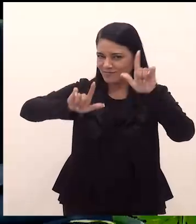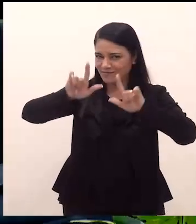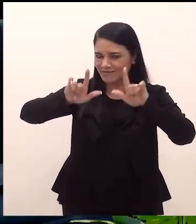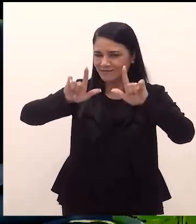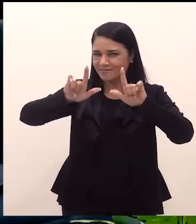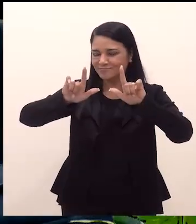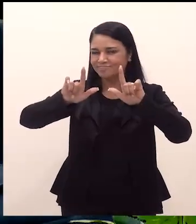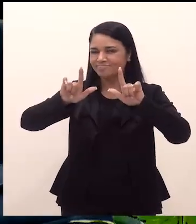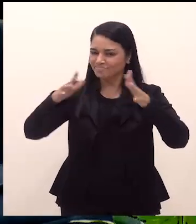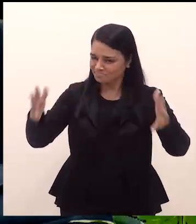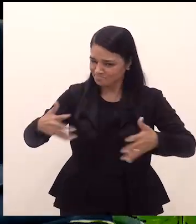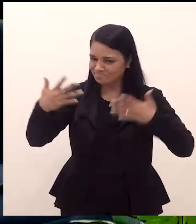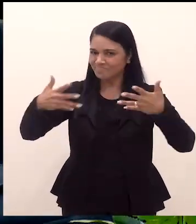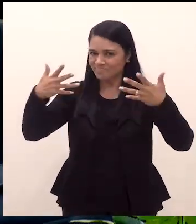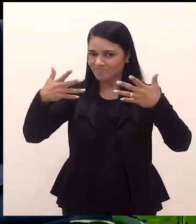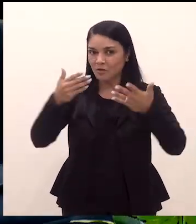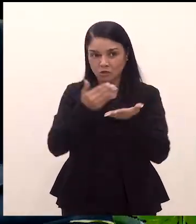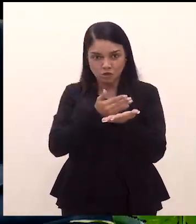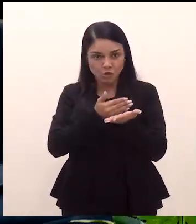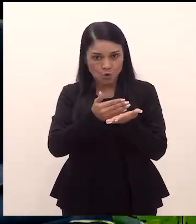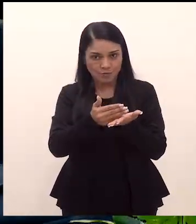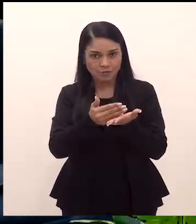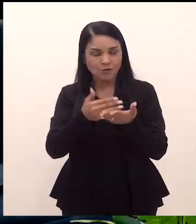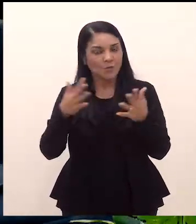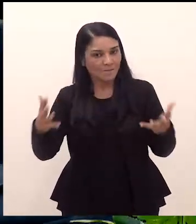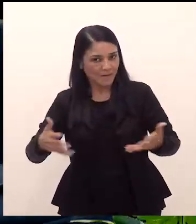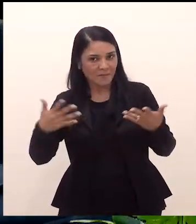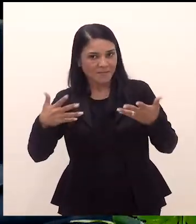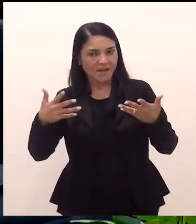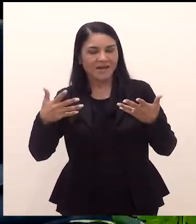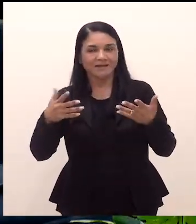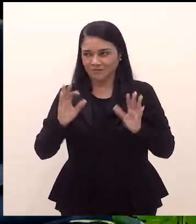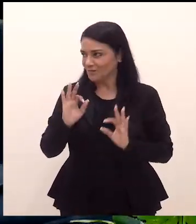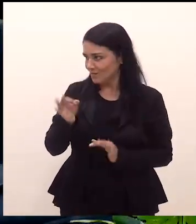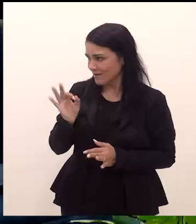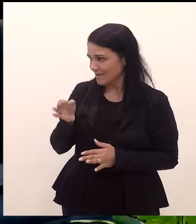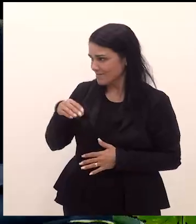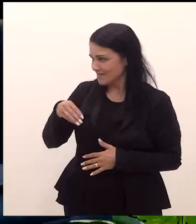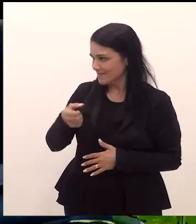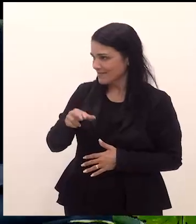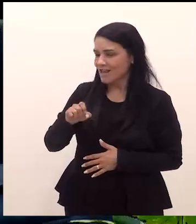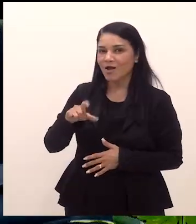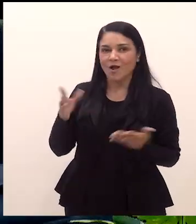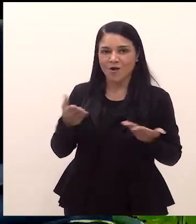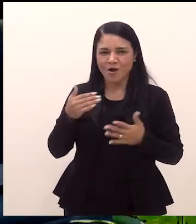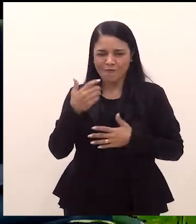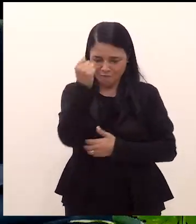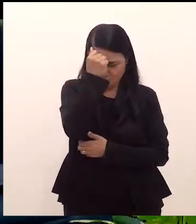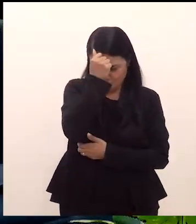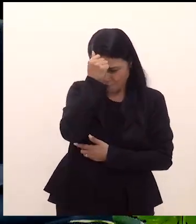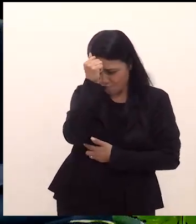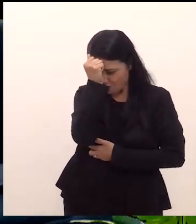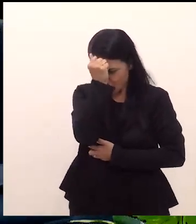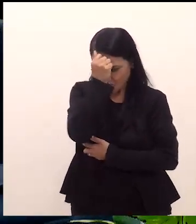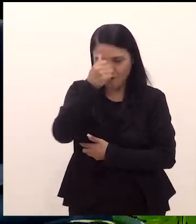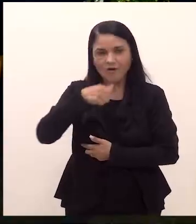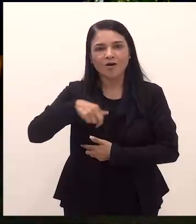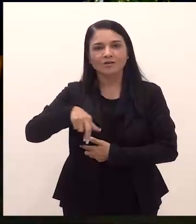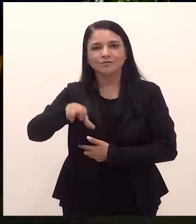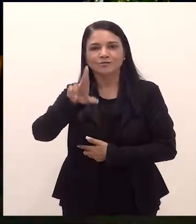o programa lá em cima, em Alto Astral. Aliás, a gente começou já em Alto Astral, né, Marcelo? E agora a gente vai de